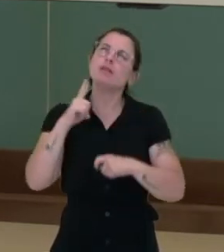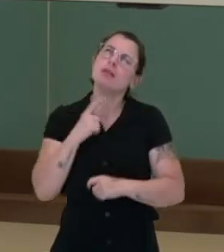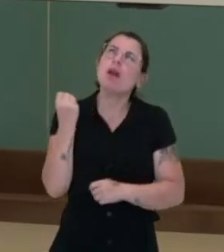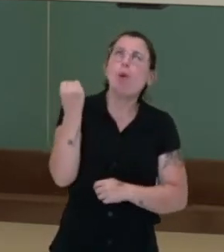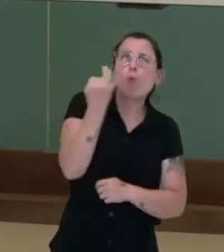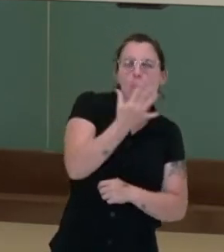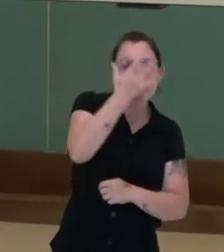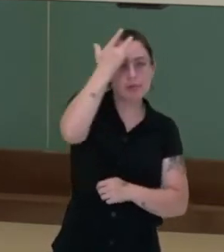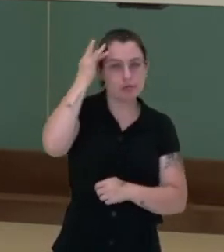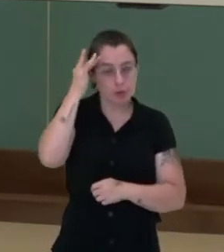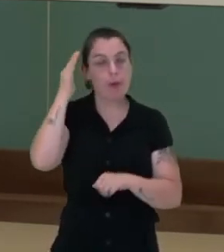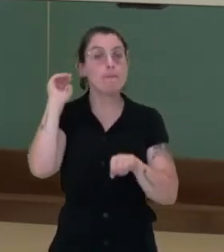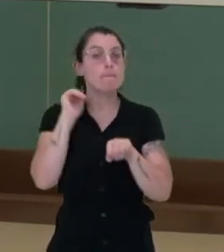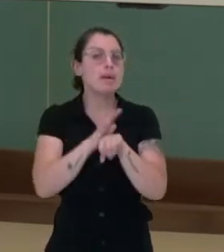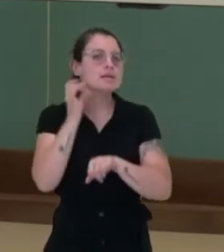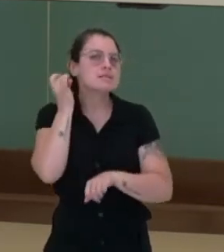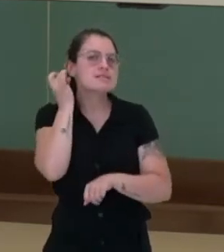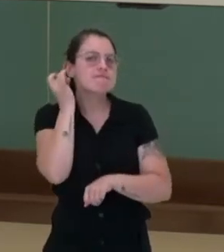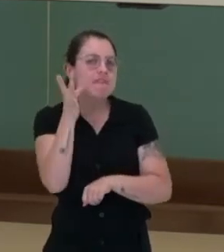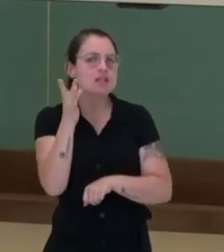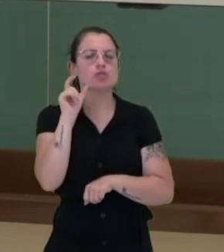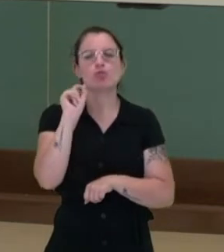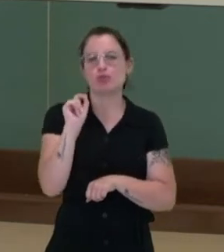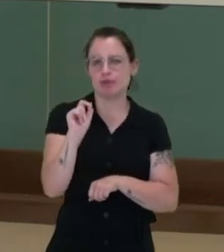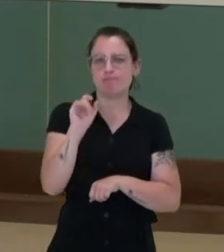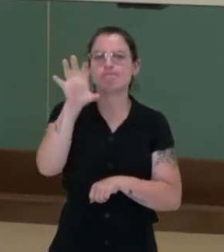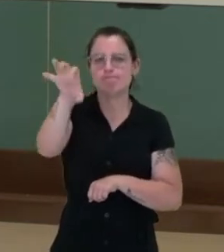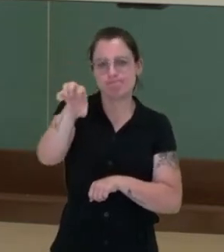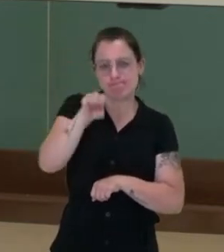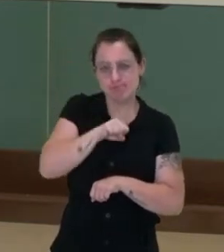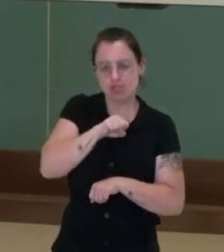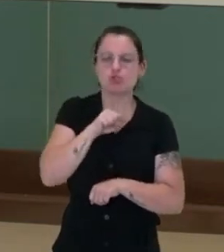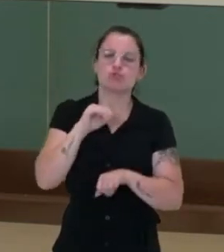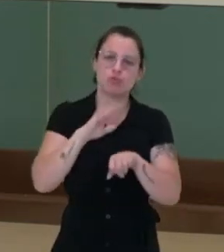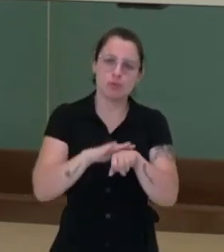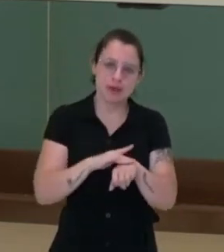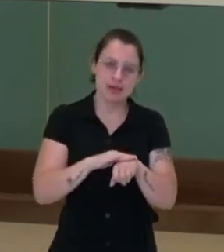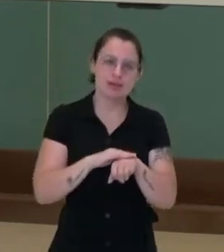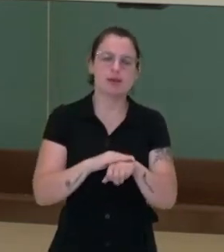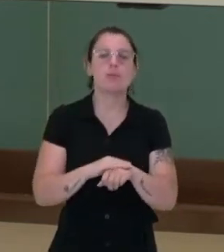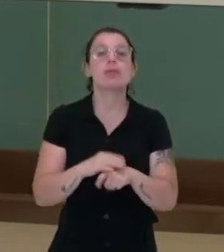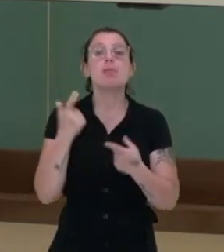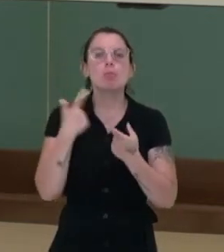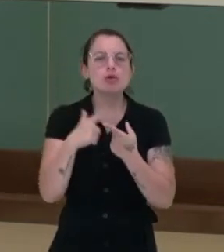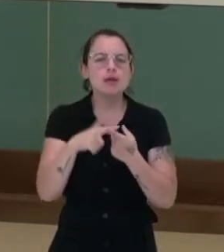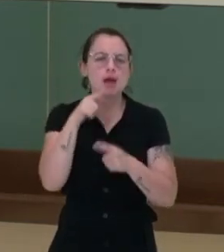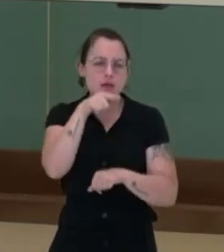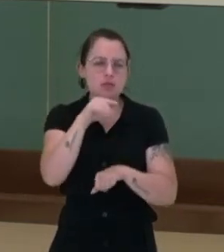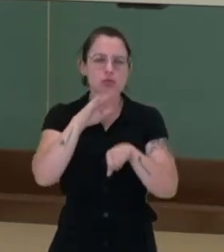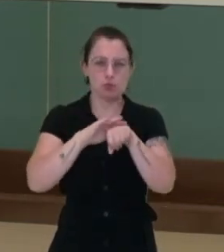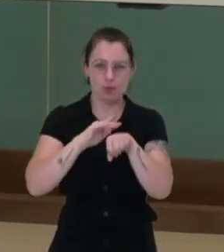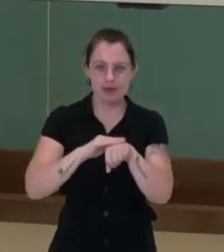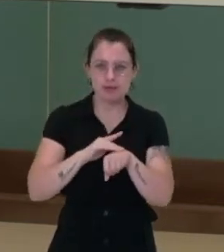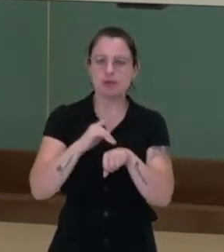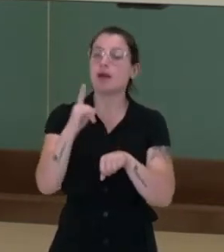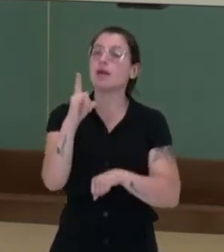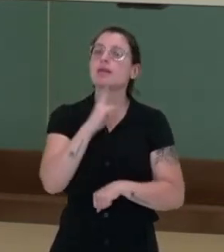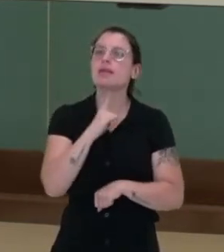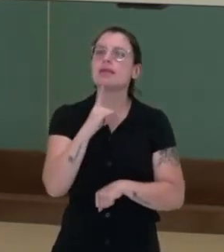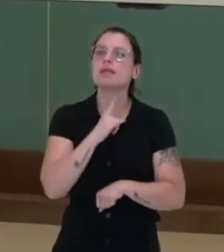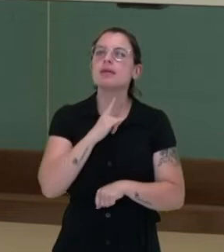predisposição, algumas pessoas é um estilo de vida, está associada à alimentação, ao uso de